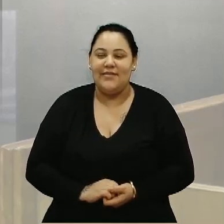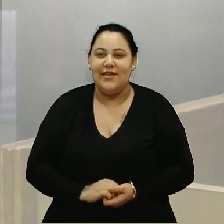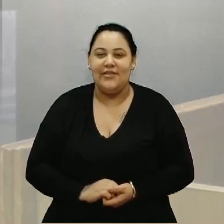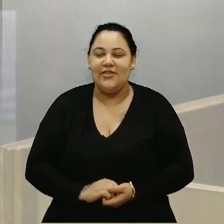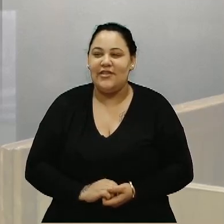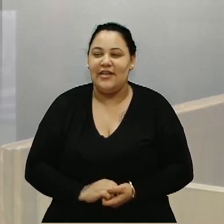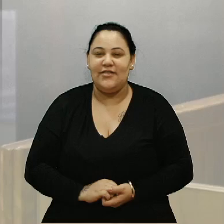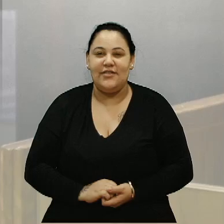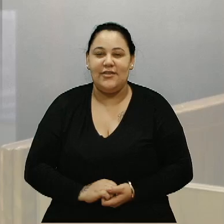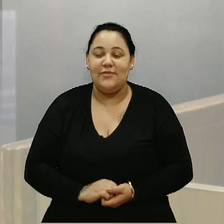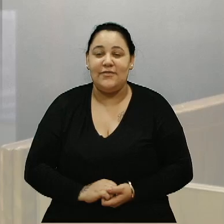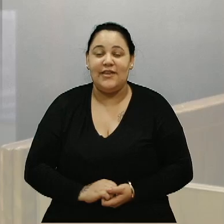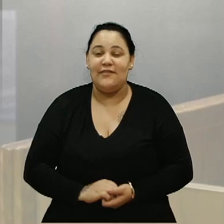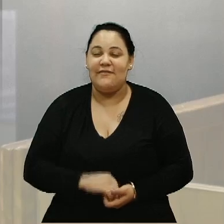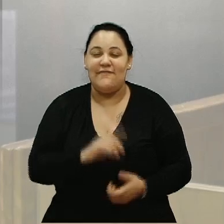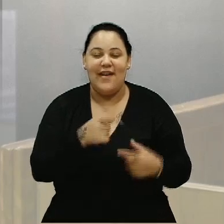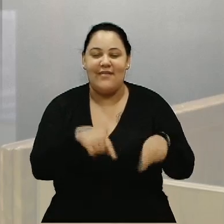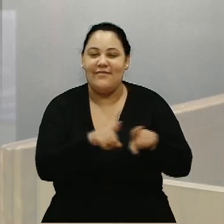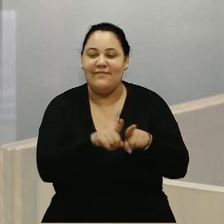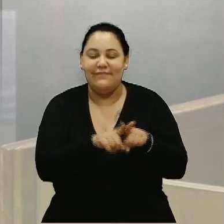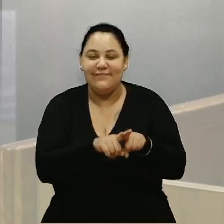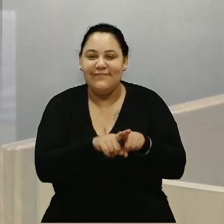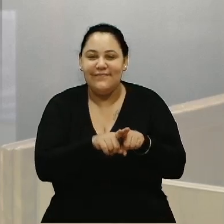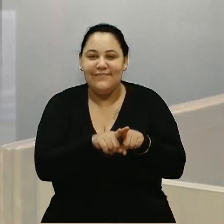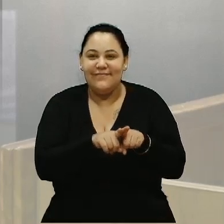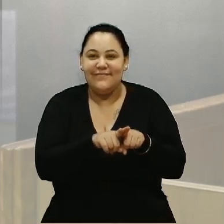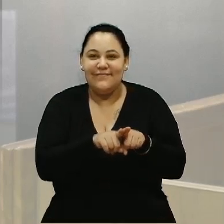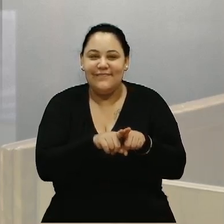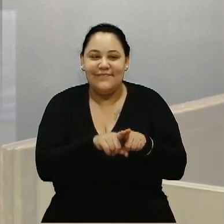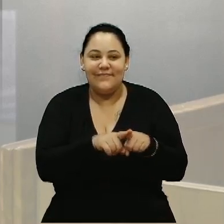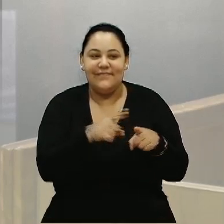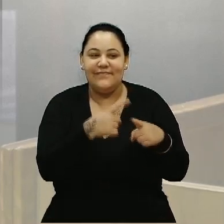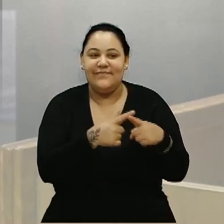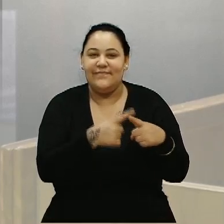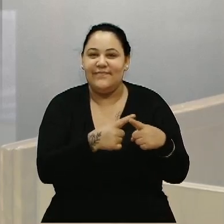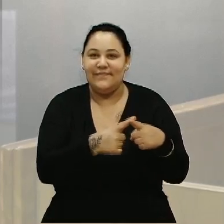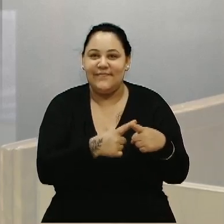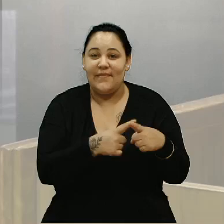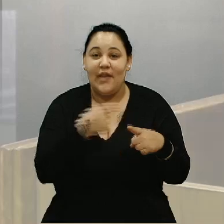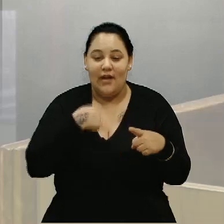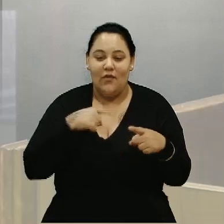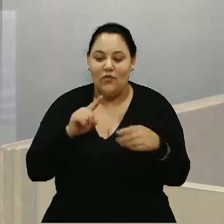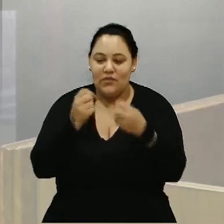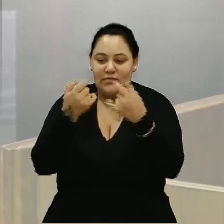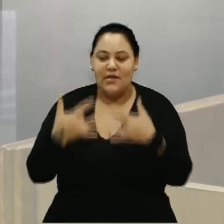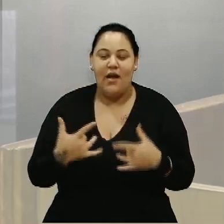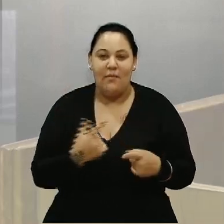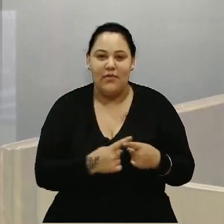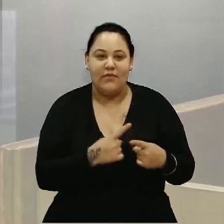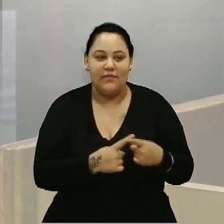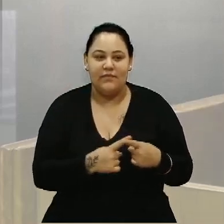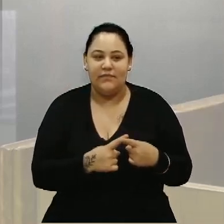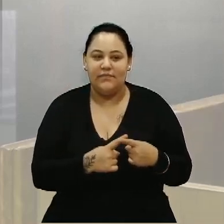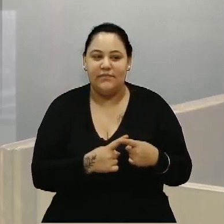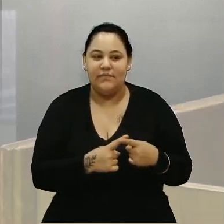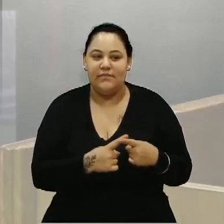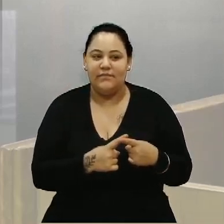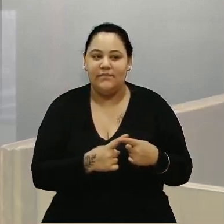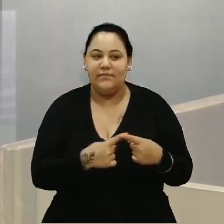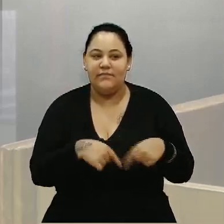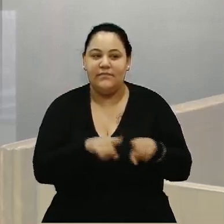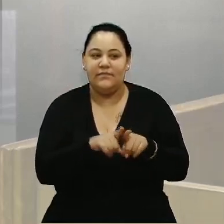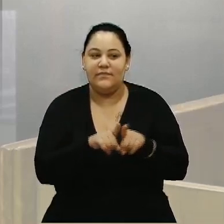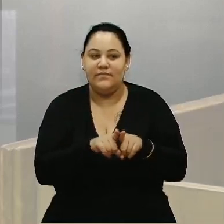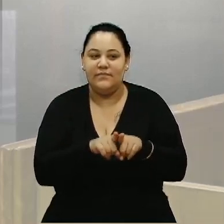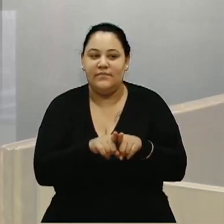beterraba. Esses estão morrendo. Por quê? Eu vou explicar por quê. Primeiro veio a enchente, lavou a terra, levou